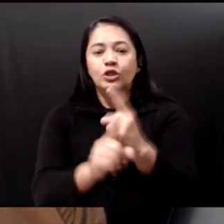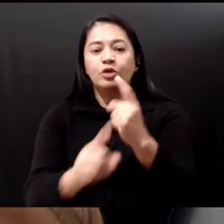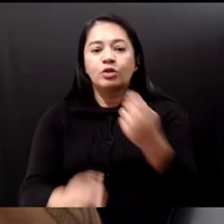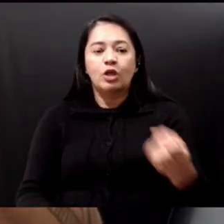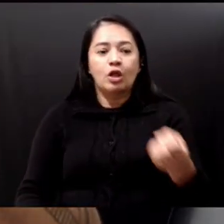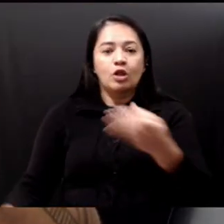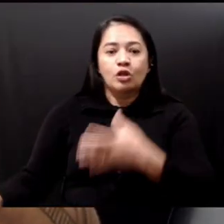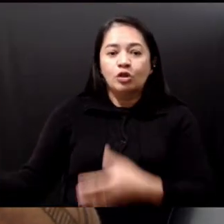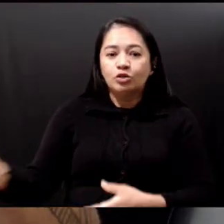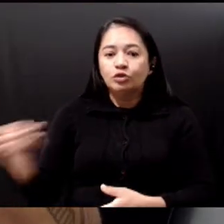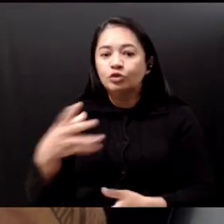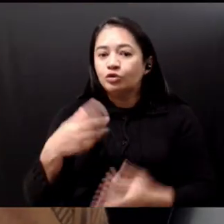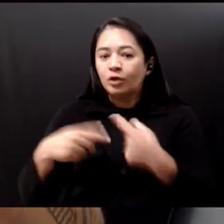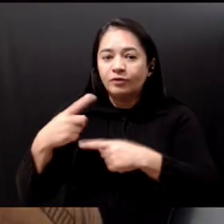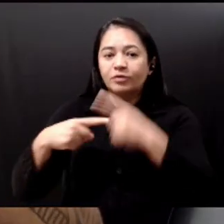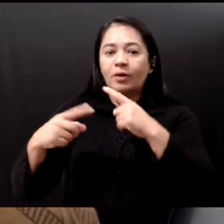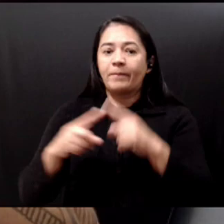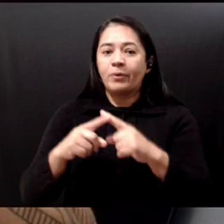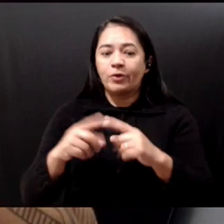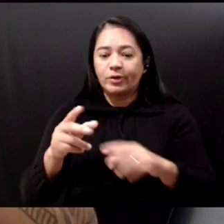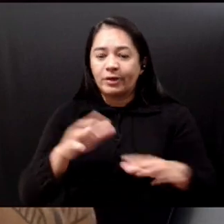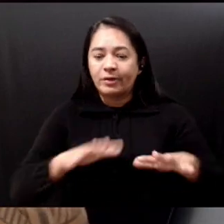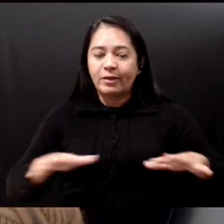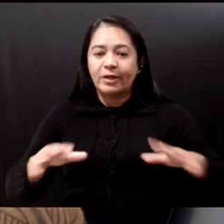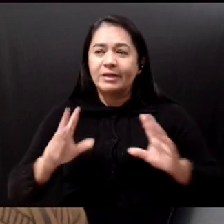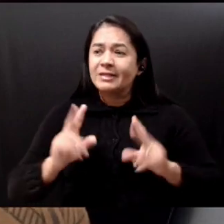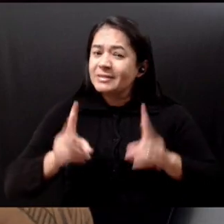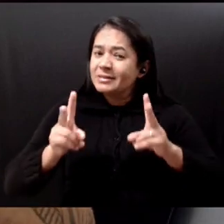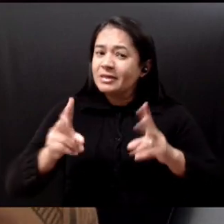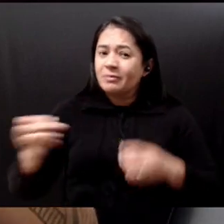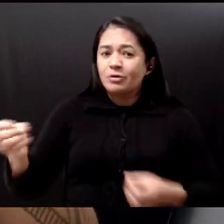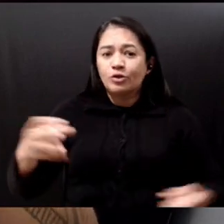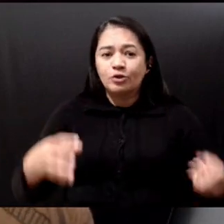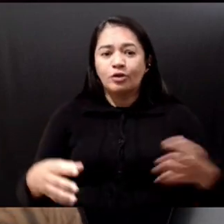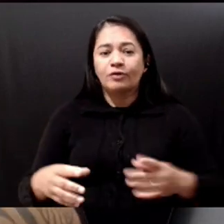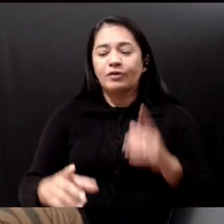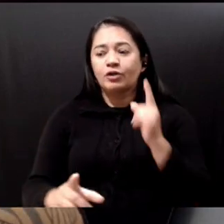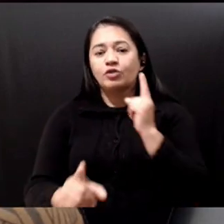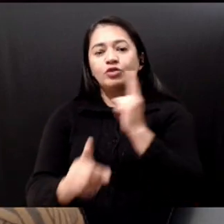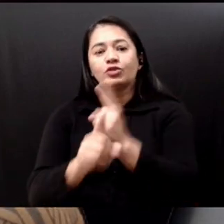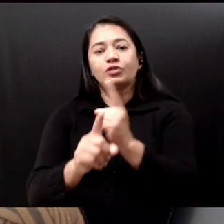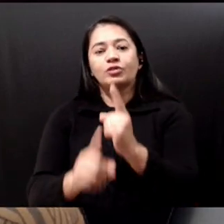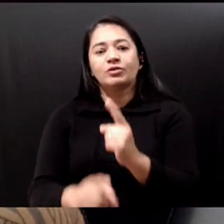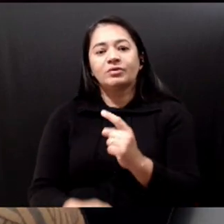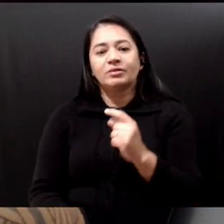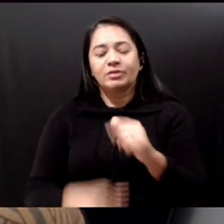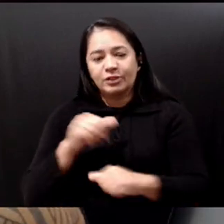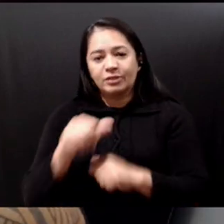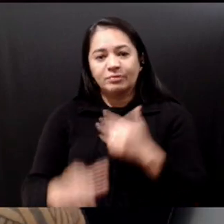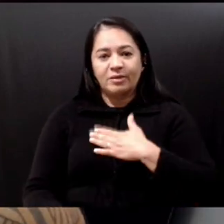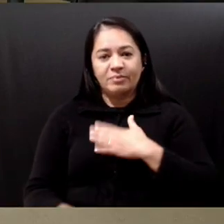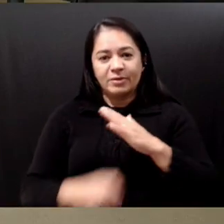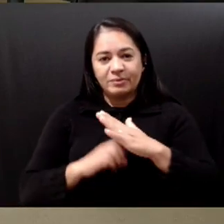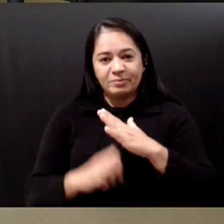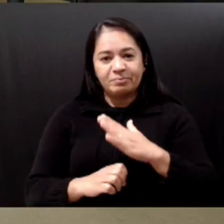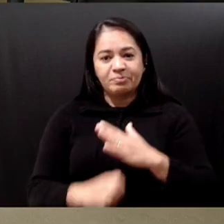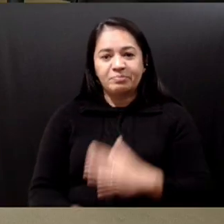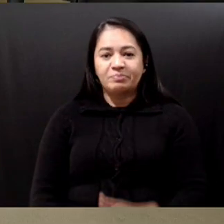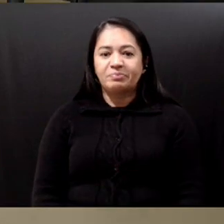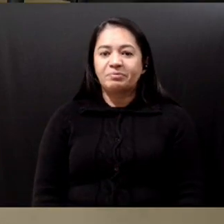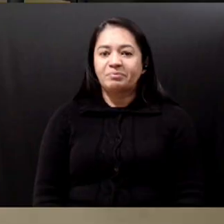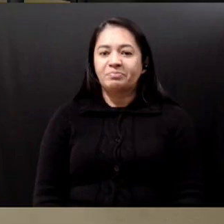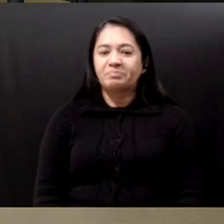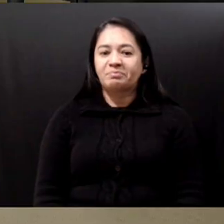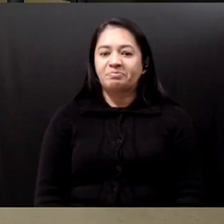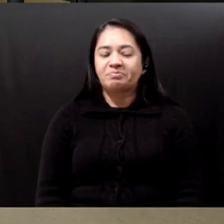inteiro cheio de gente falando coisa nova. A única maneira de eu encontrar novas alavancas que vão mudar a minha empresa de patamar. Nossa, Verusca, como é que